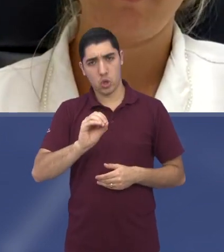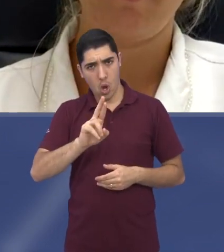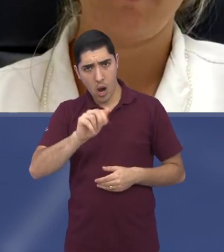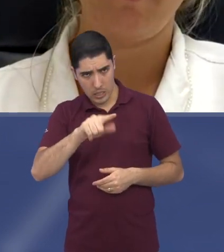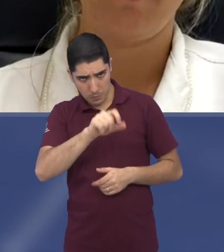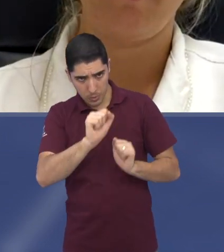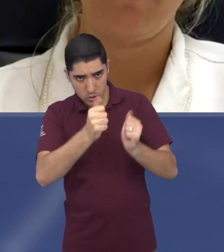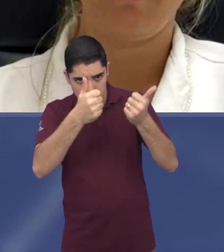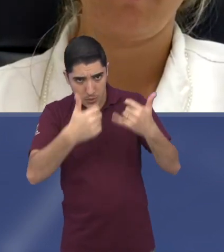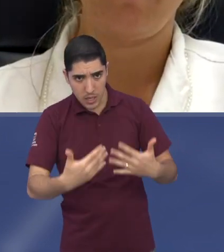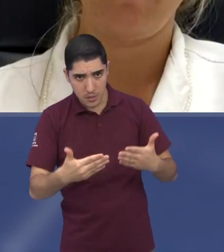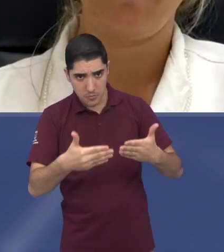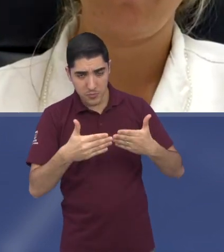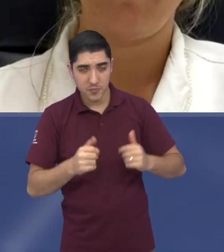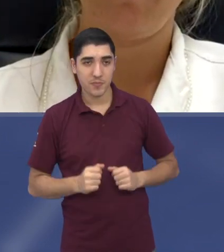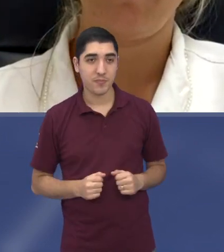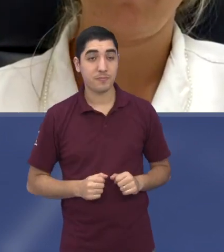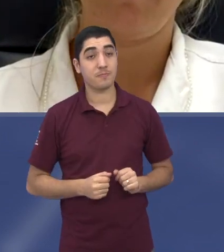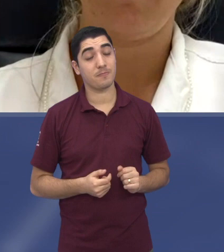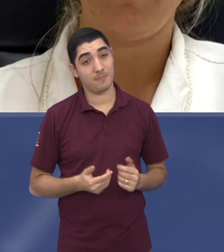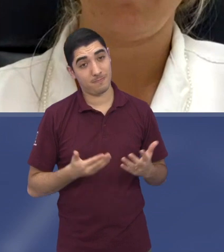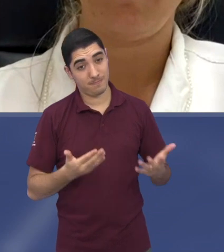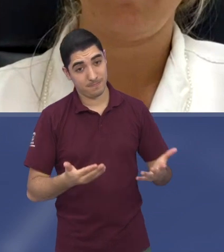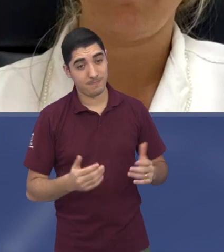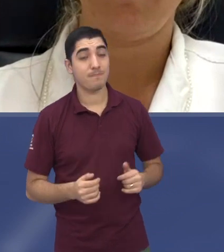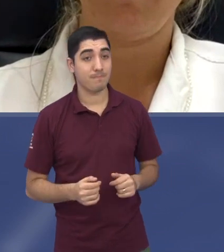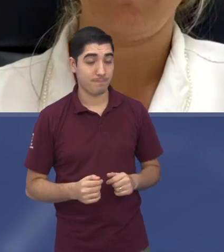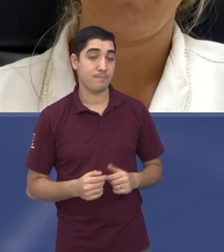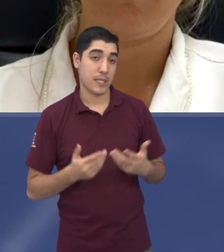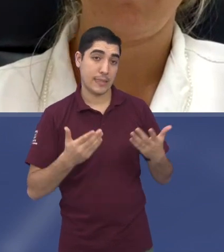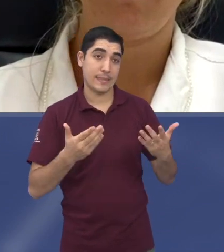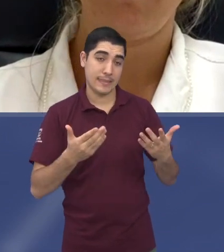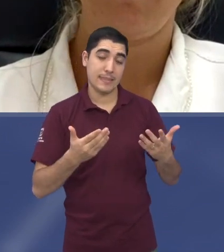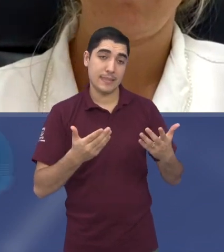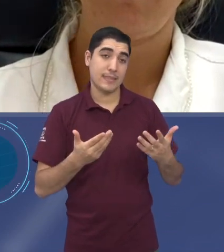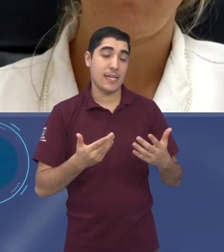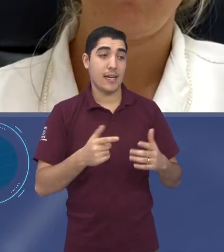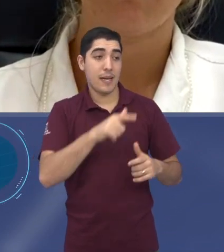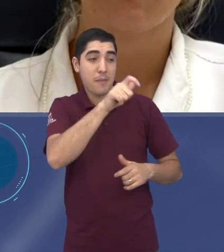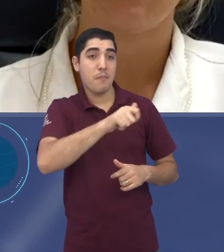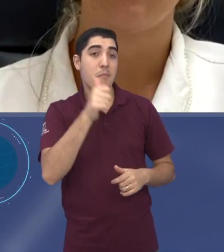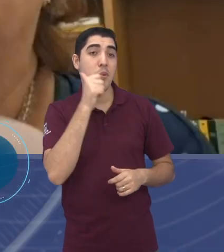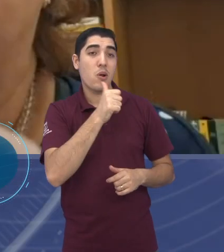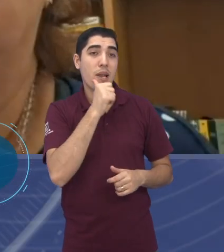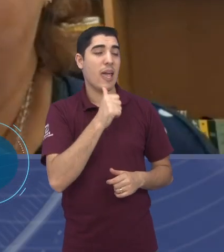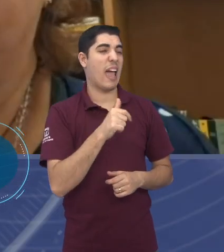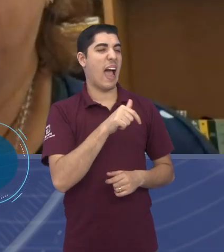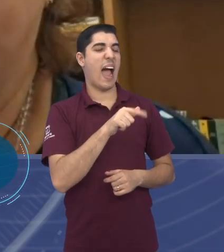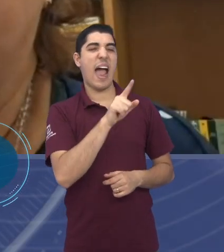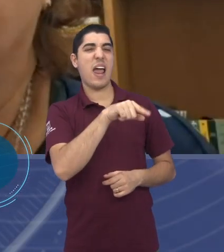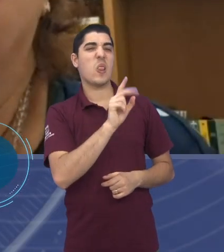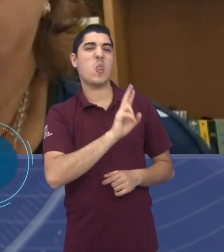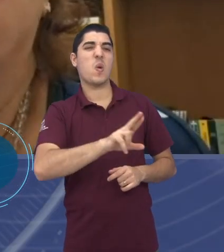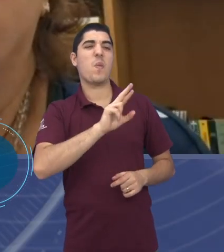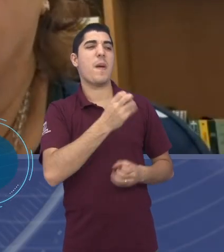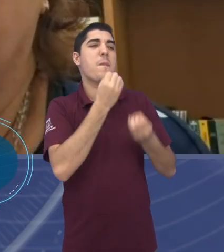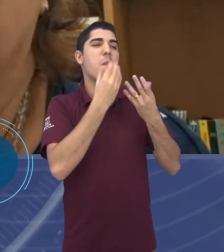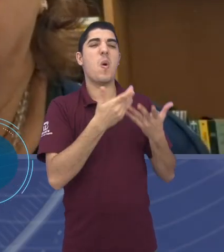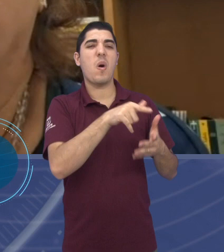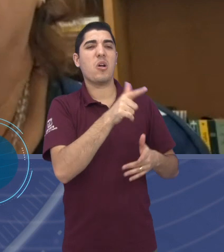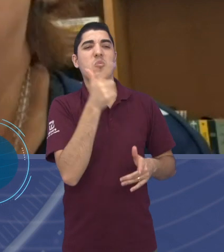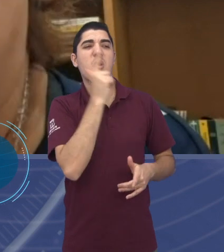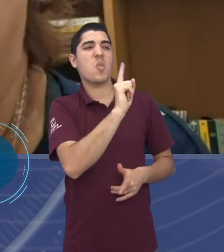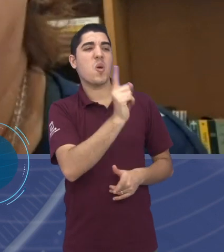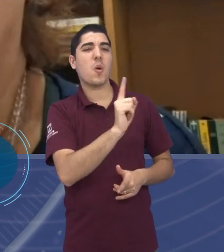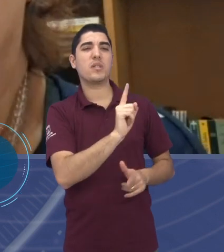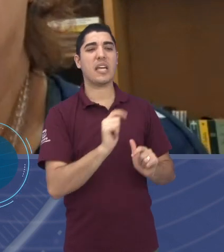socióloga? Bom, o termo assim, utilidade já determina bem esse preconceito com o qual